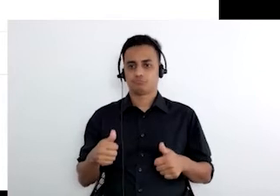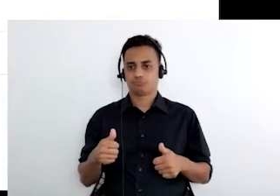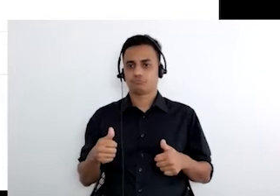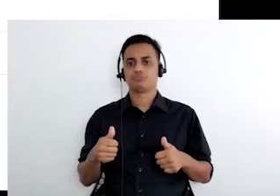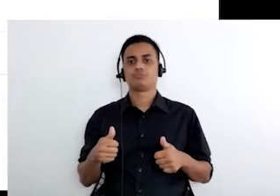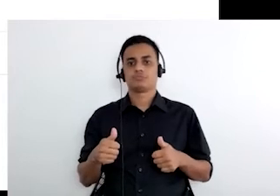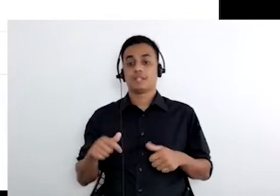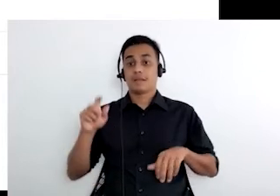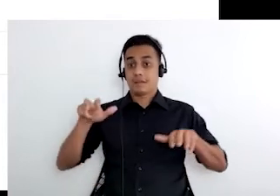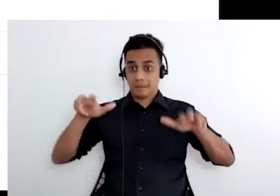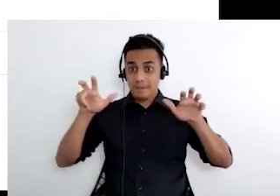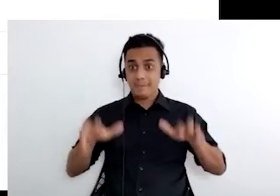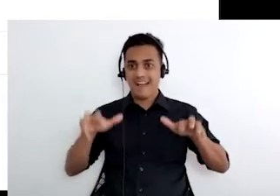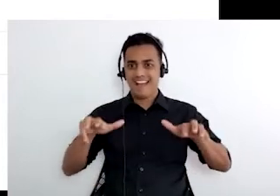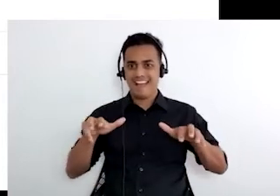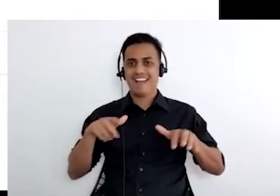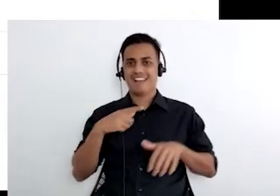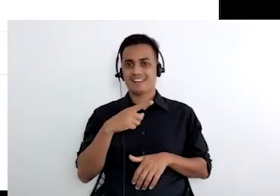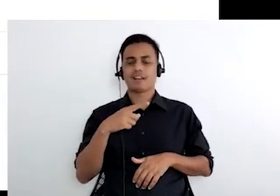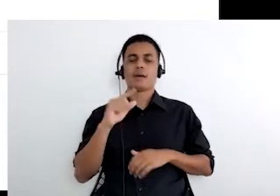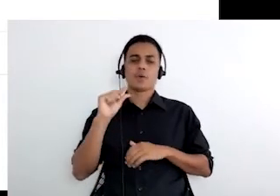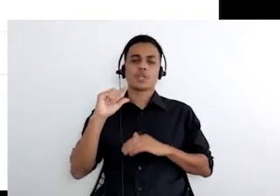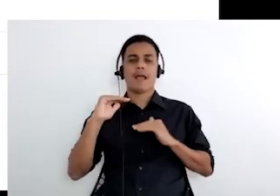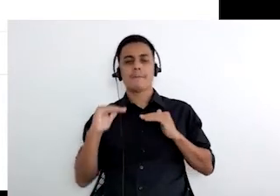Quando eu pus para tocar chord, ficou um pouquinho mais baixo,